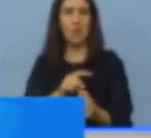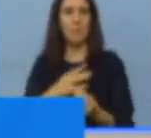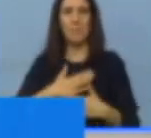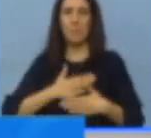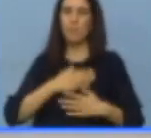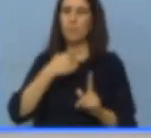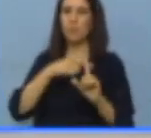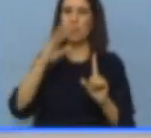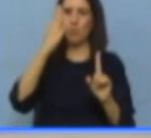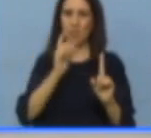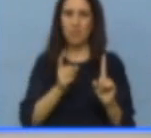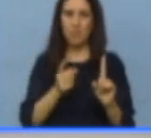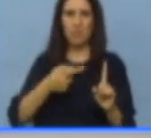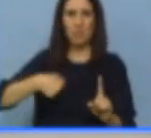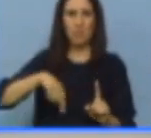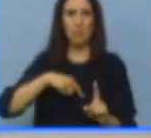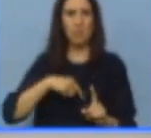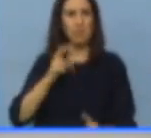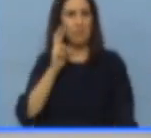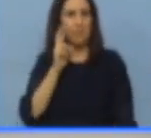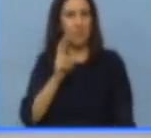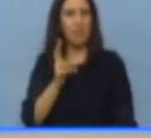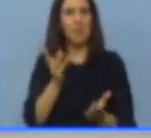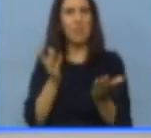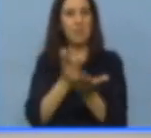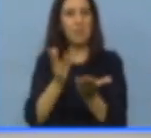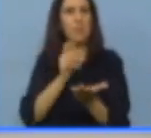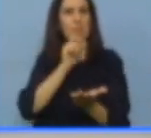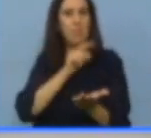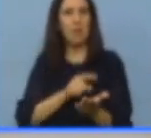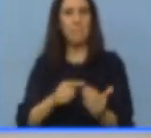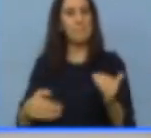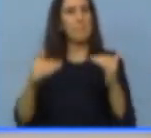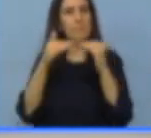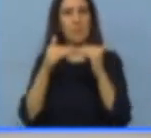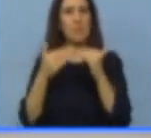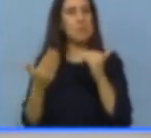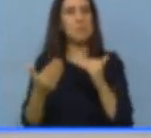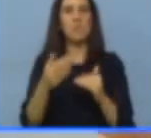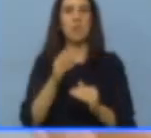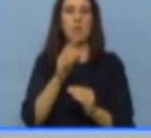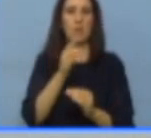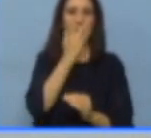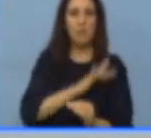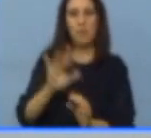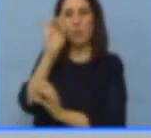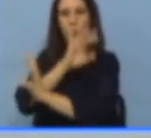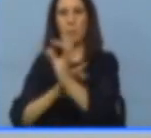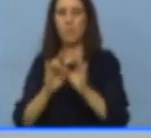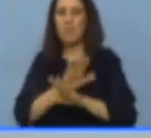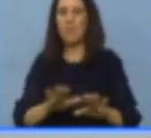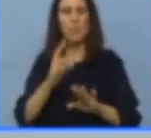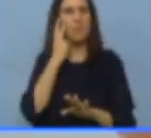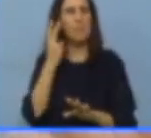mais positivo é isso, é nós vermos que há uma relação de paridade entre africanos e europeus e vivemos tranquilos e vivemos a